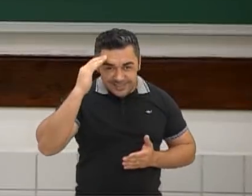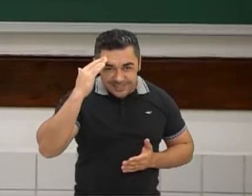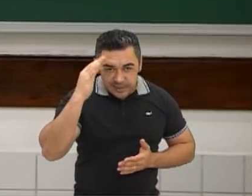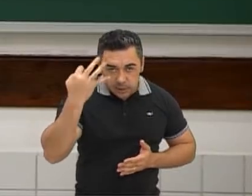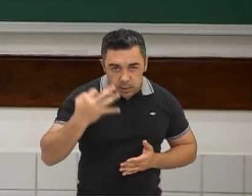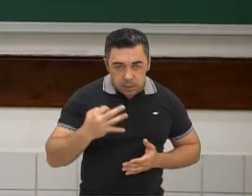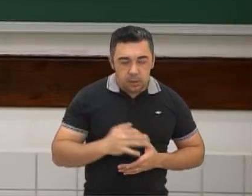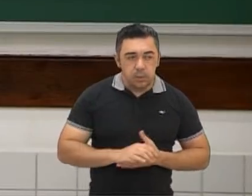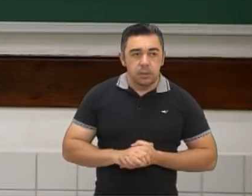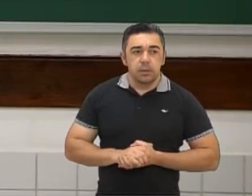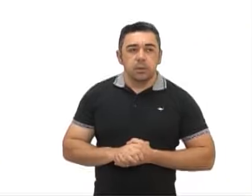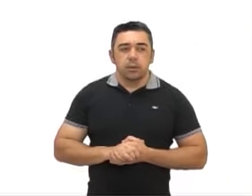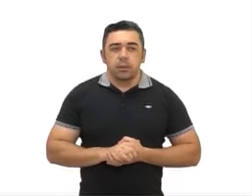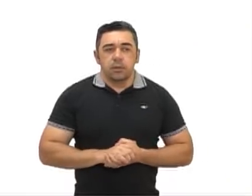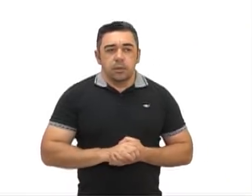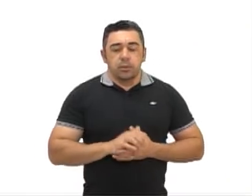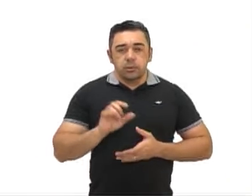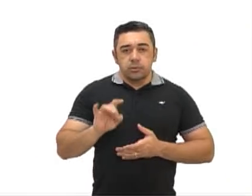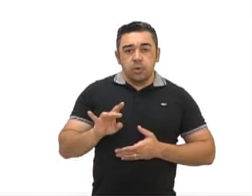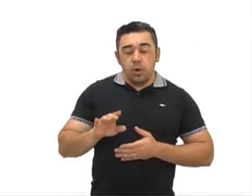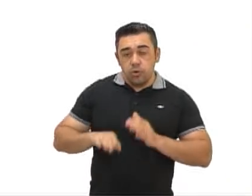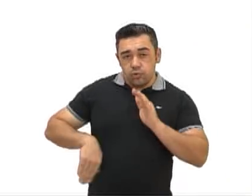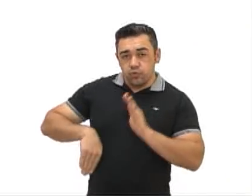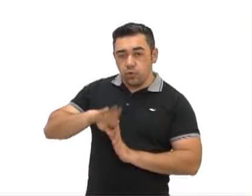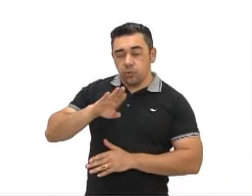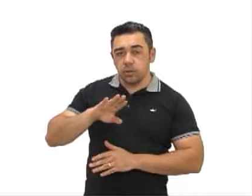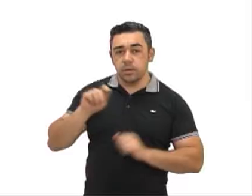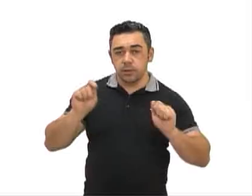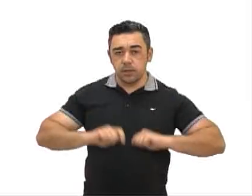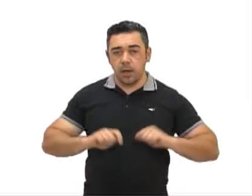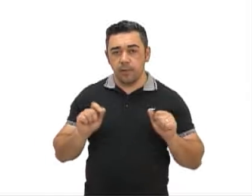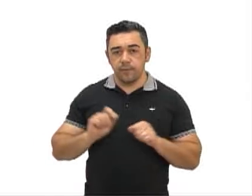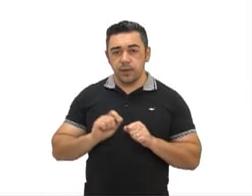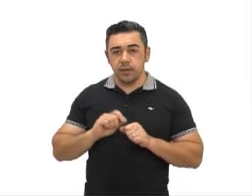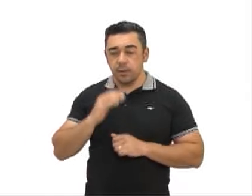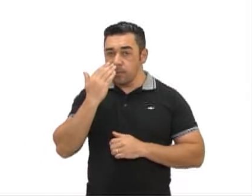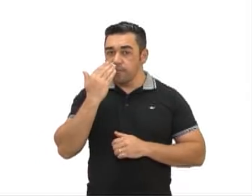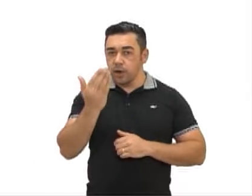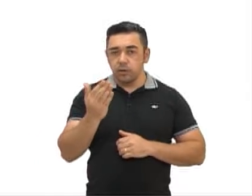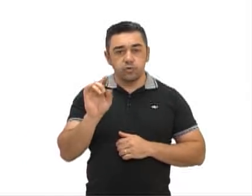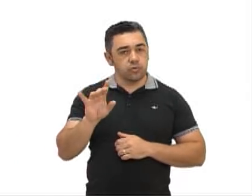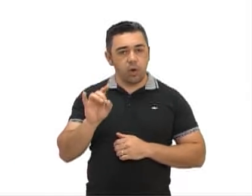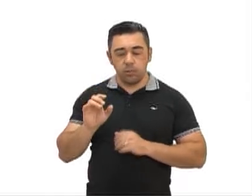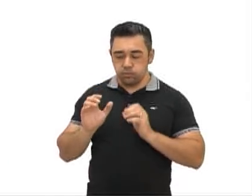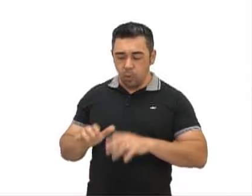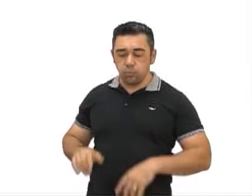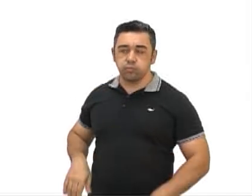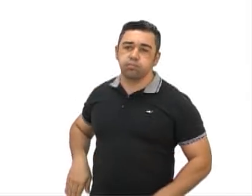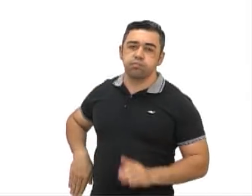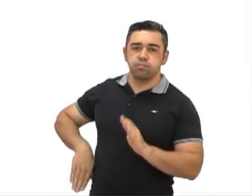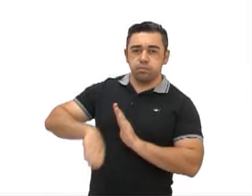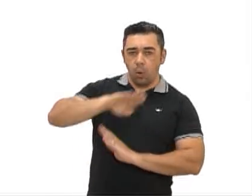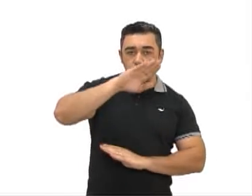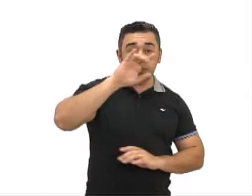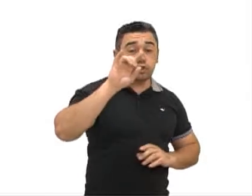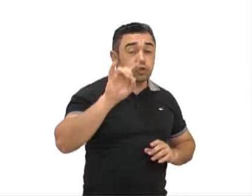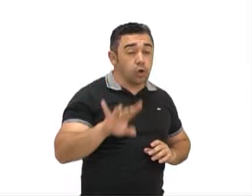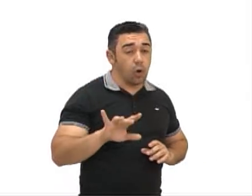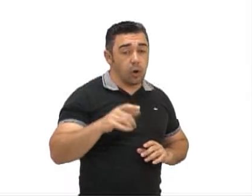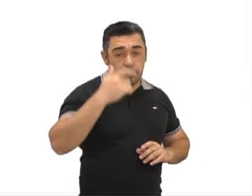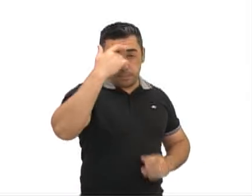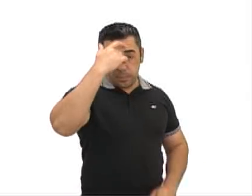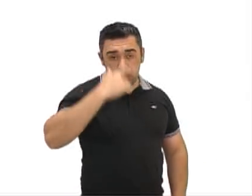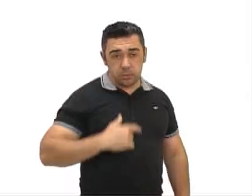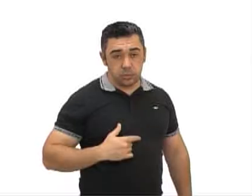certo? Somente o chute pode ser realizado para a frente, mas somente o chutador